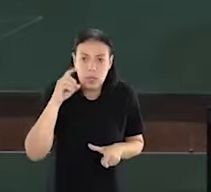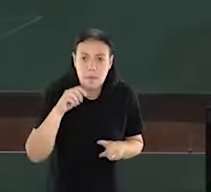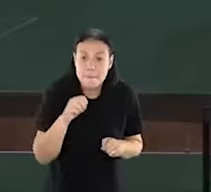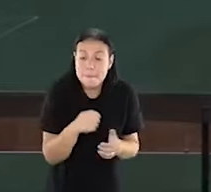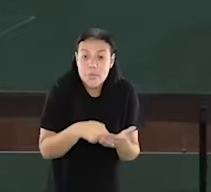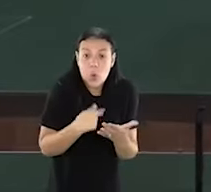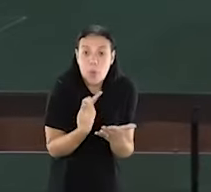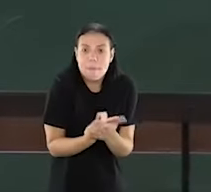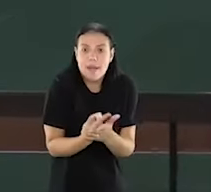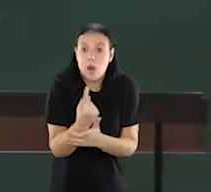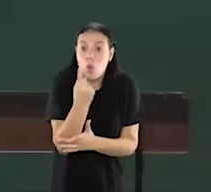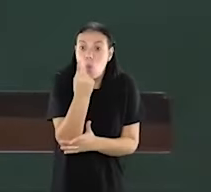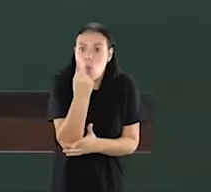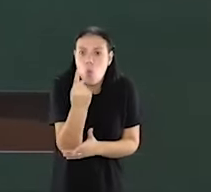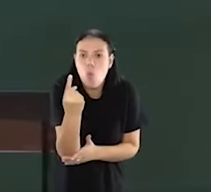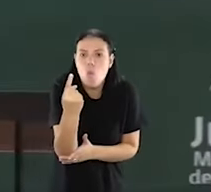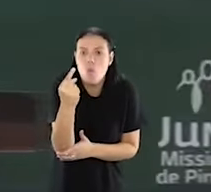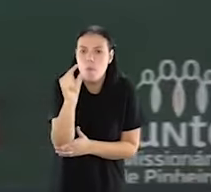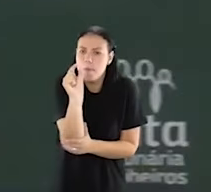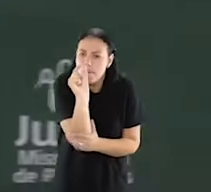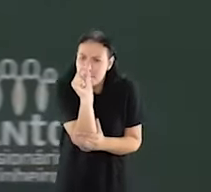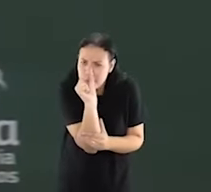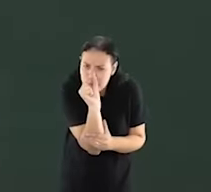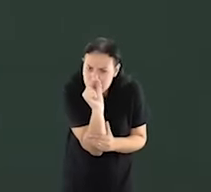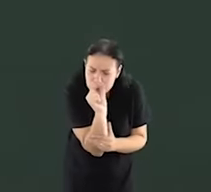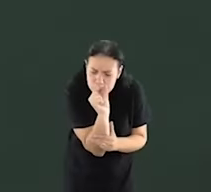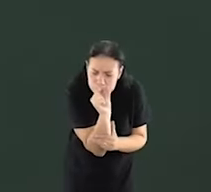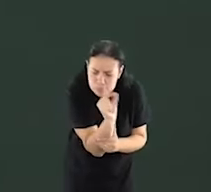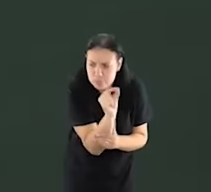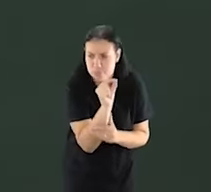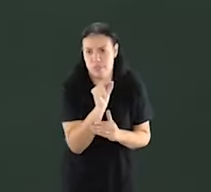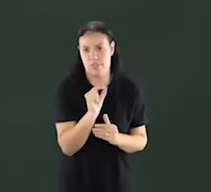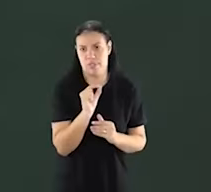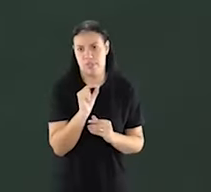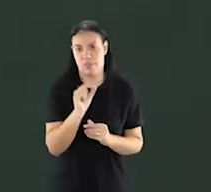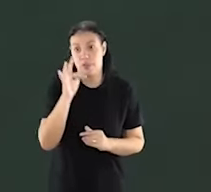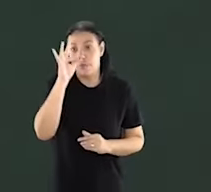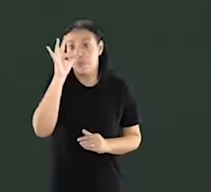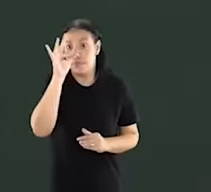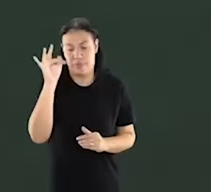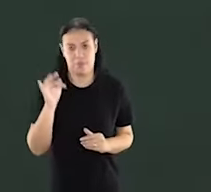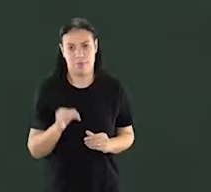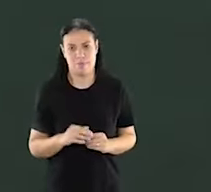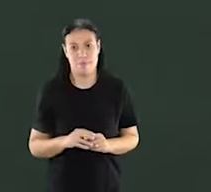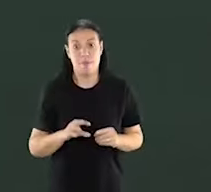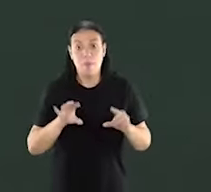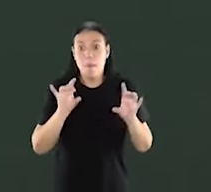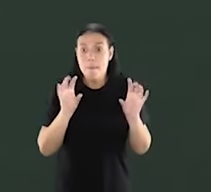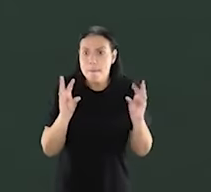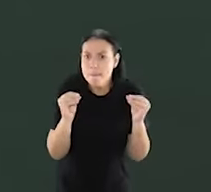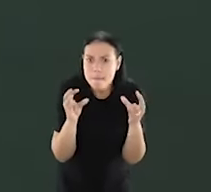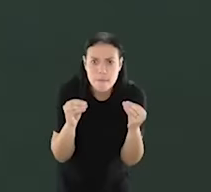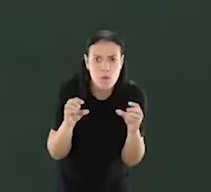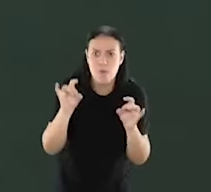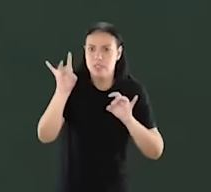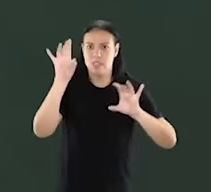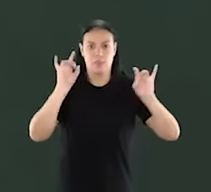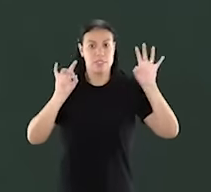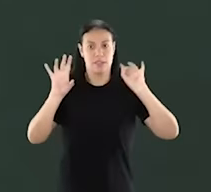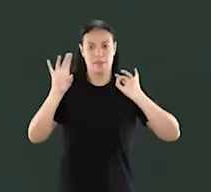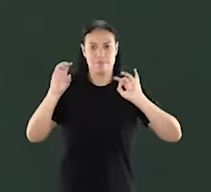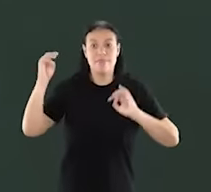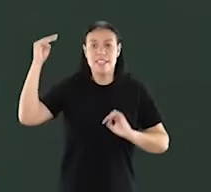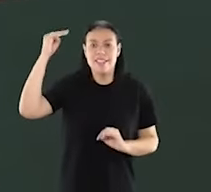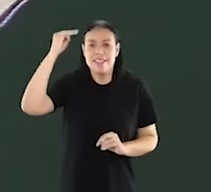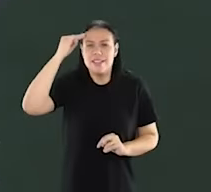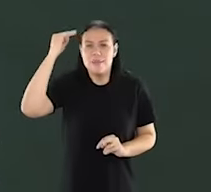Era algo muito especial. E então diz a Bíblia que Maria, querendo agradecer a Jesus,